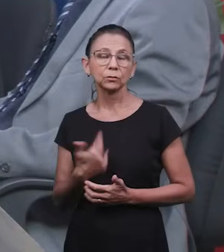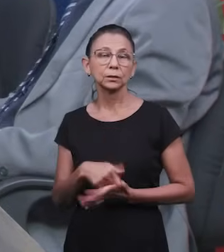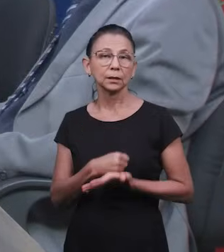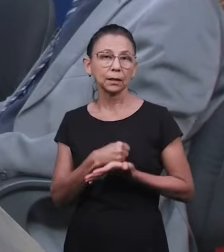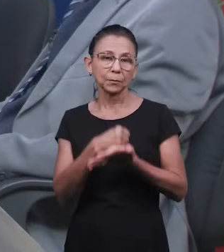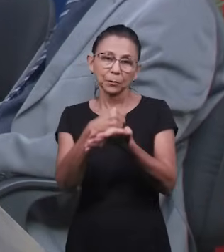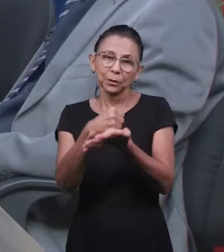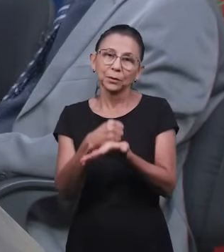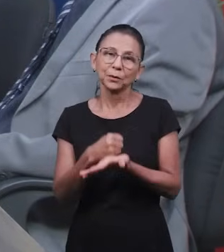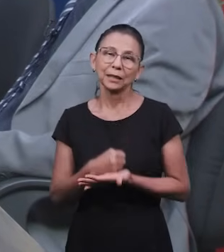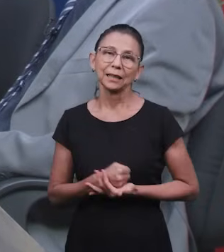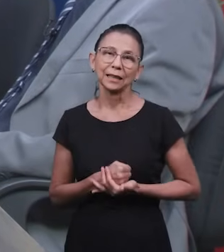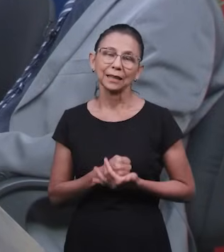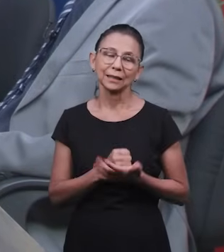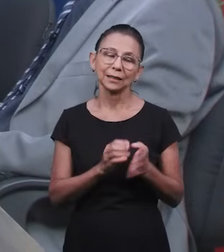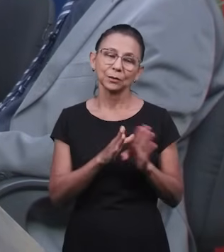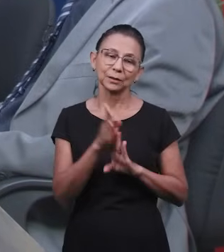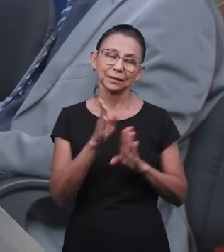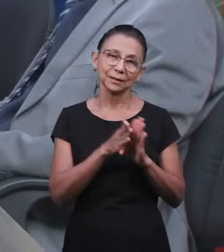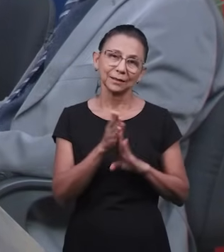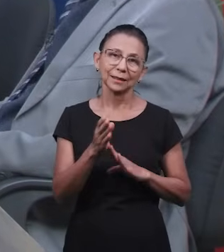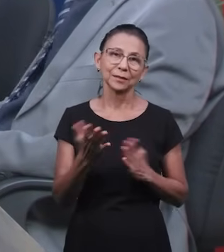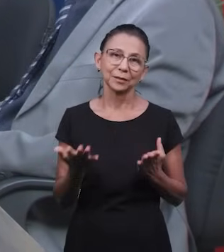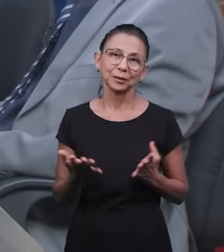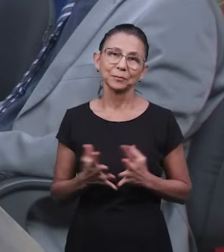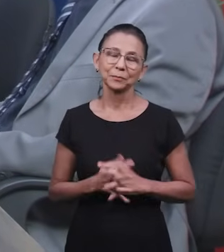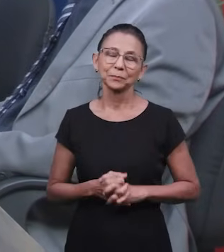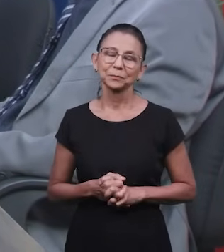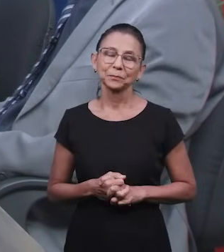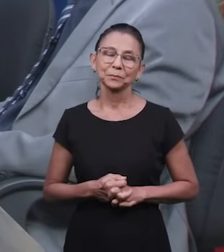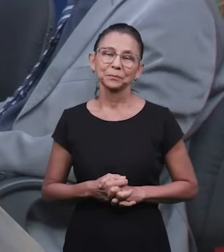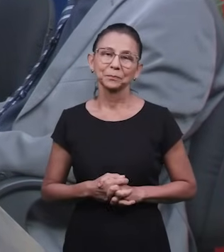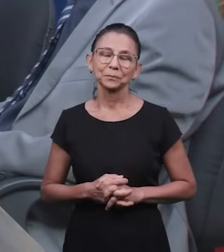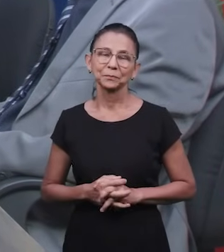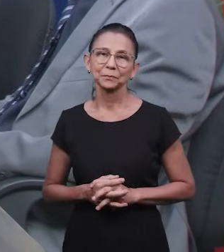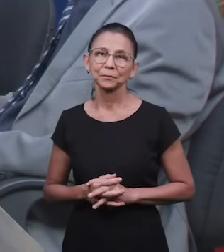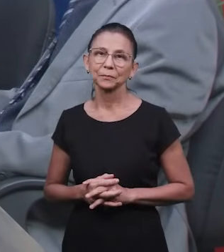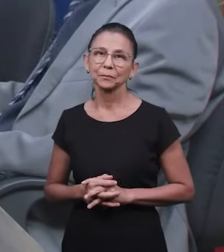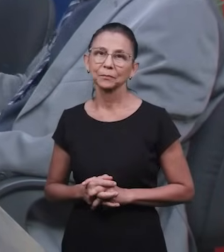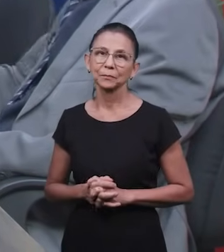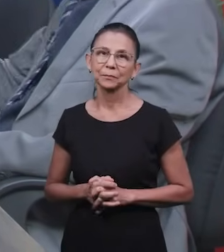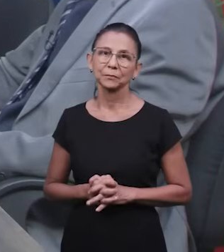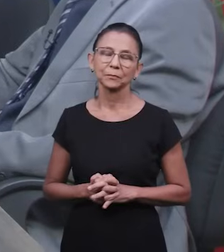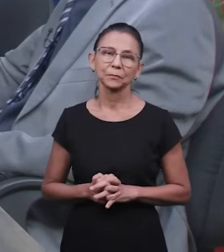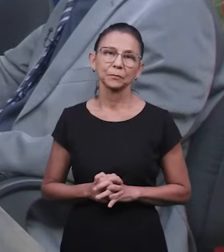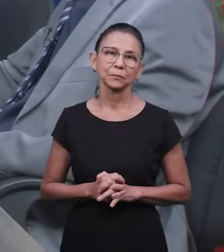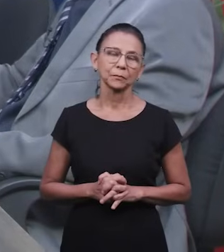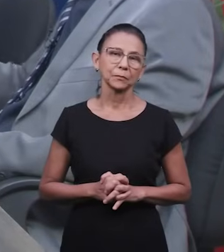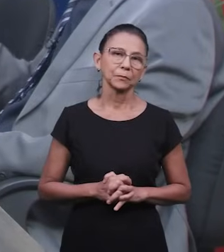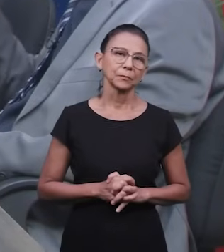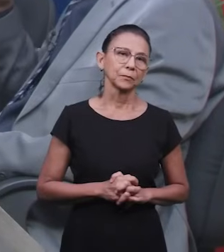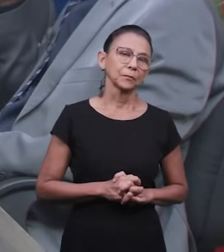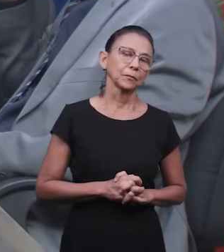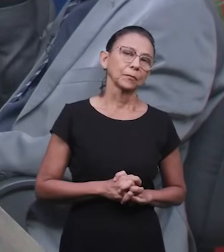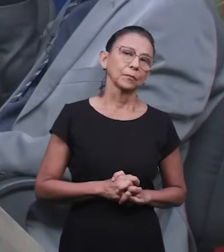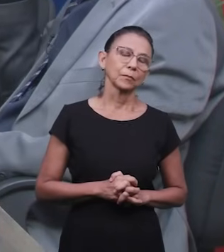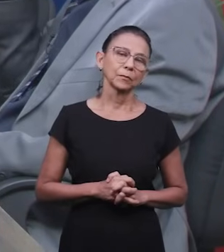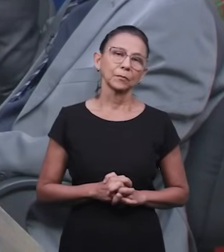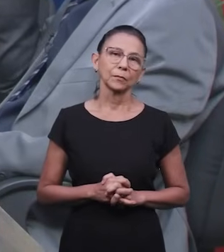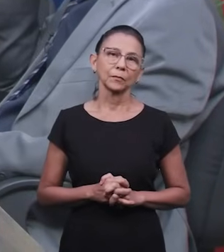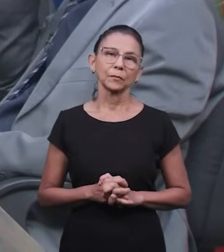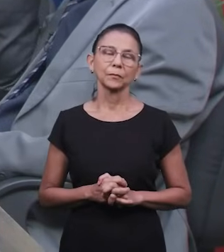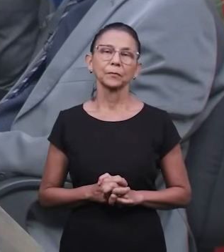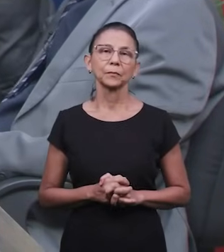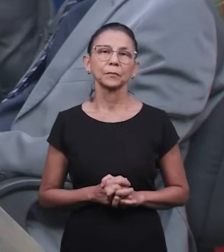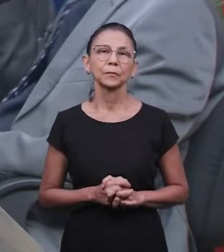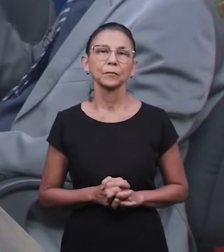né? E ajudar a irmã. Exatamente, porque as primeiras experiências com o Espírito